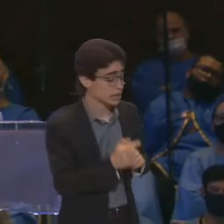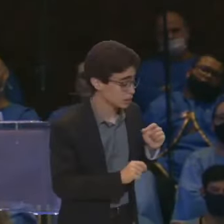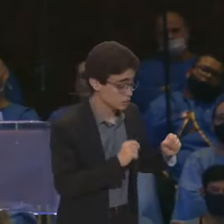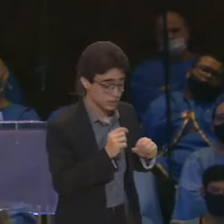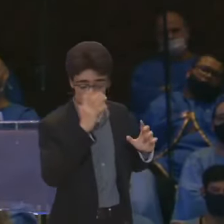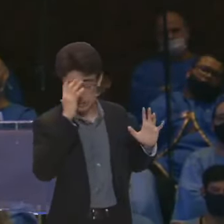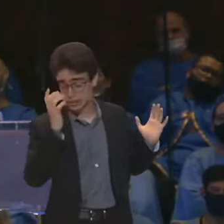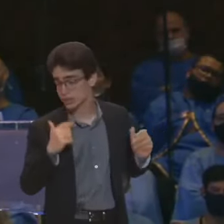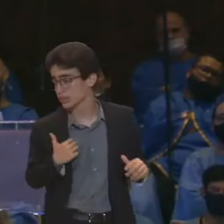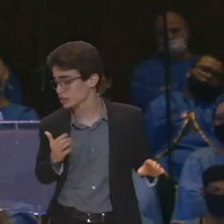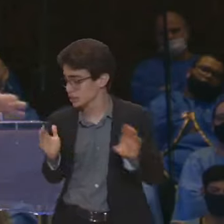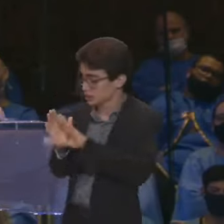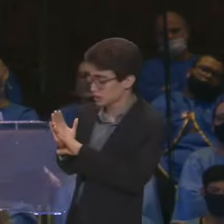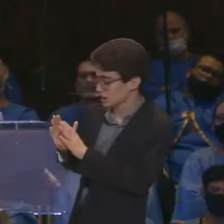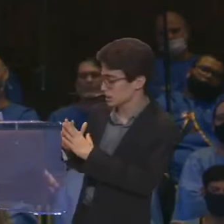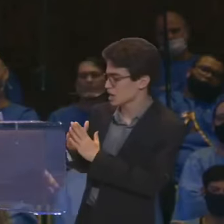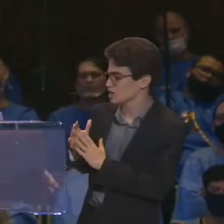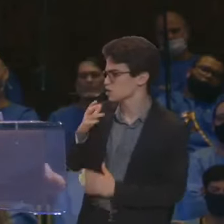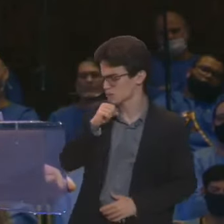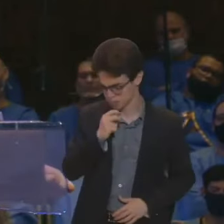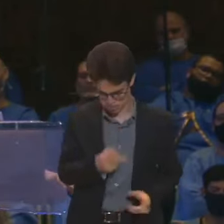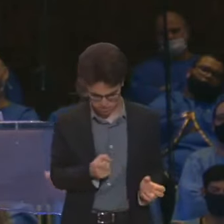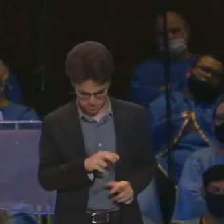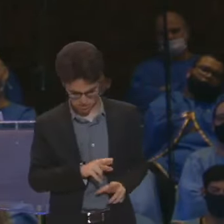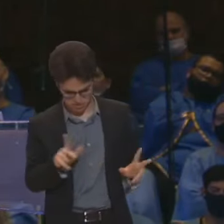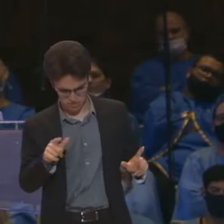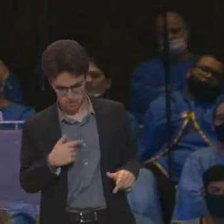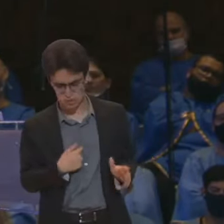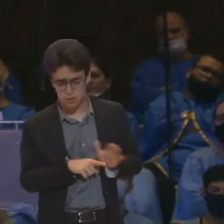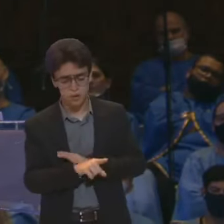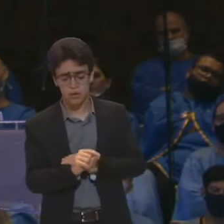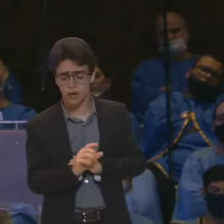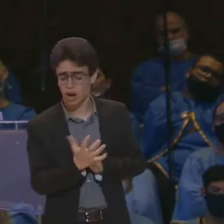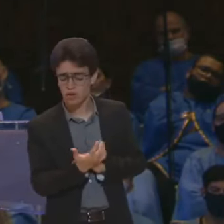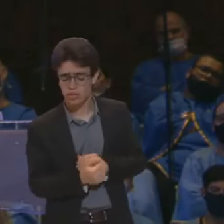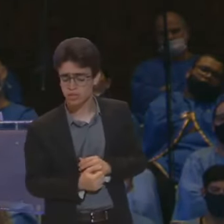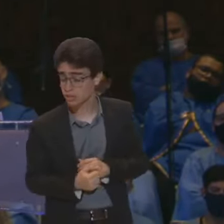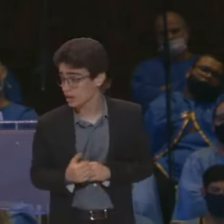O que é que eu vou falar? Chegou em casa, o pai notou que tinha alguma coisa errada com ele, falou, Joãozinho, o que é que houve?